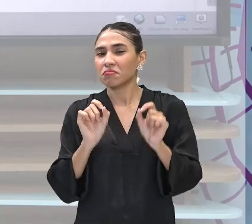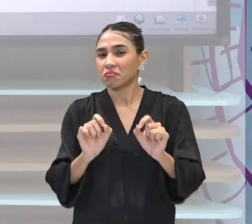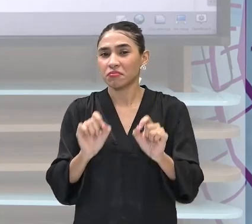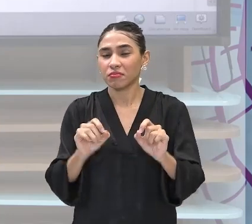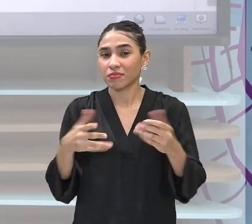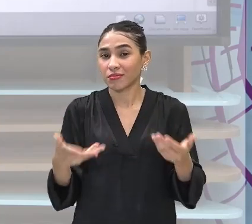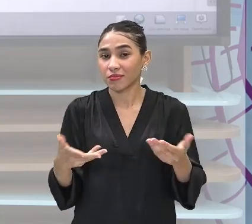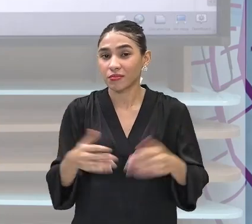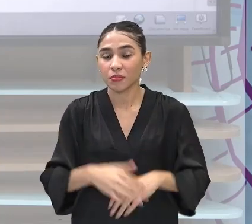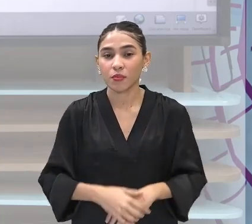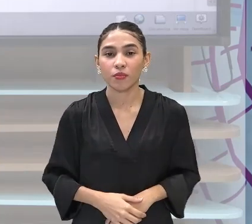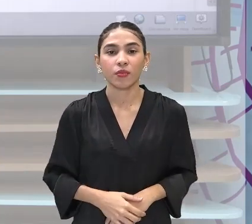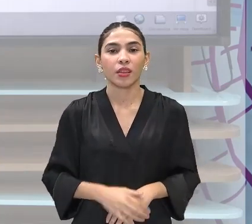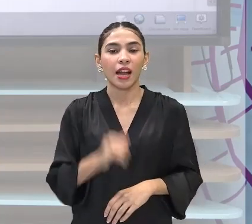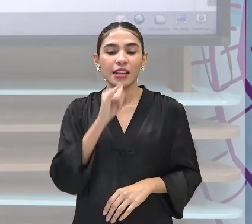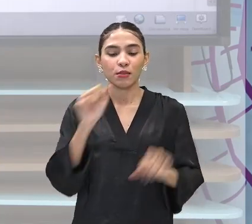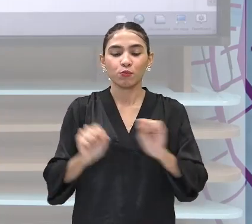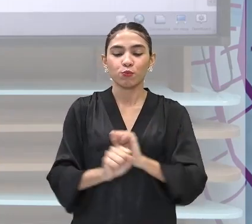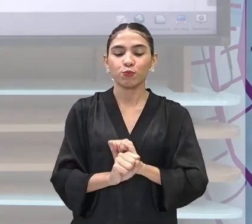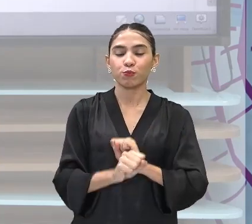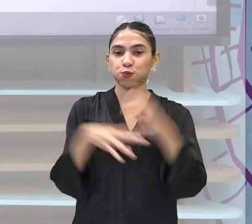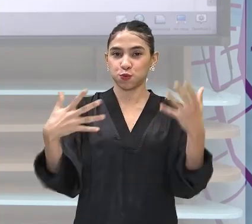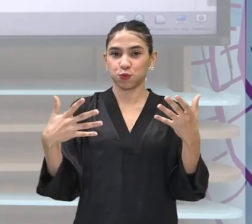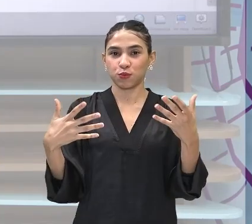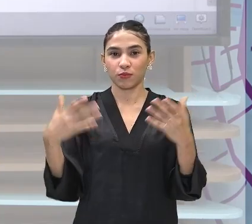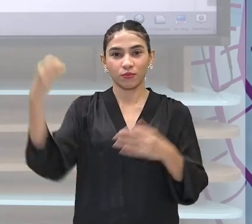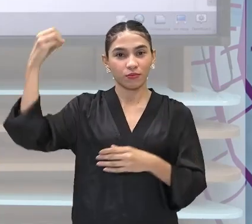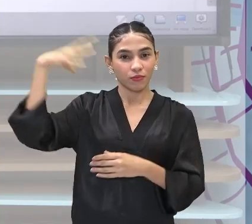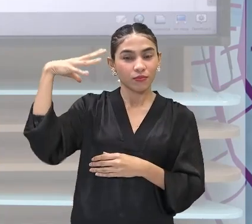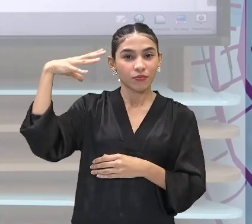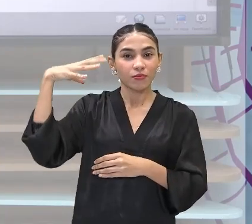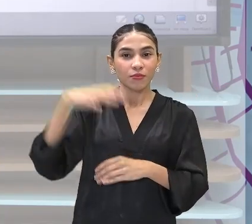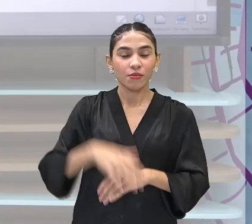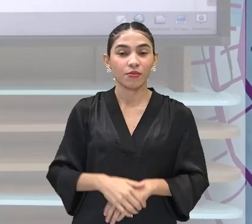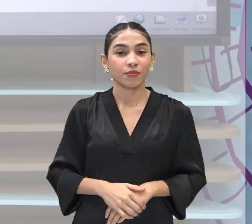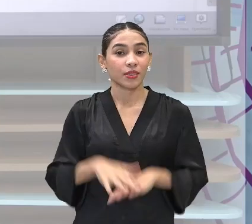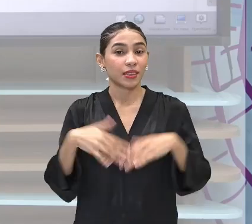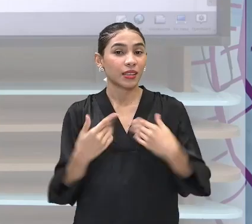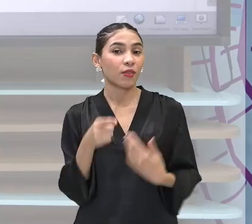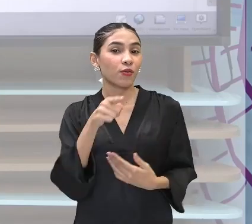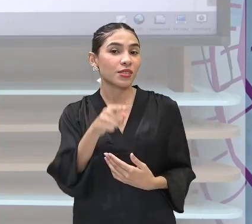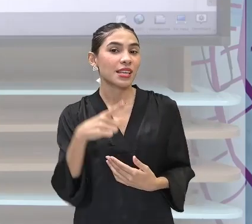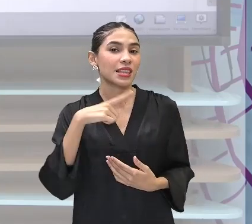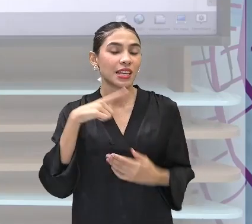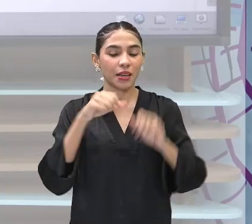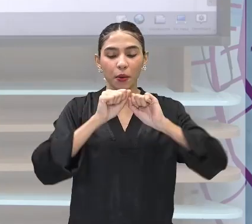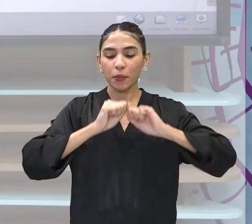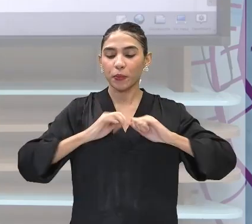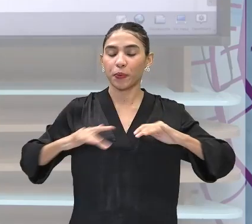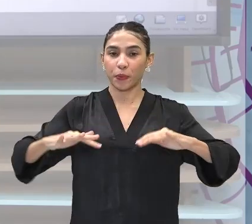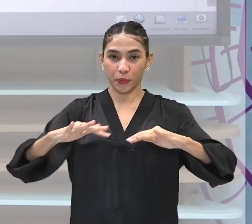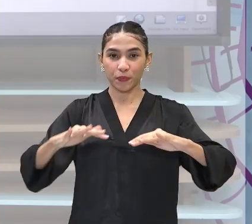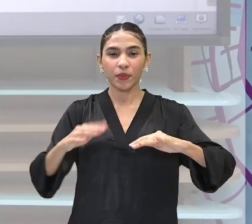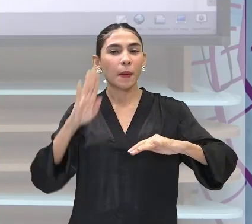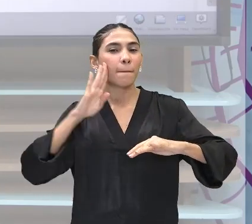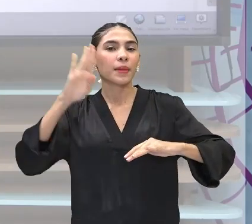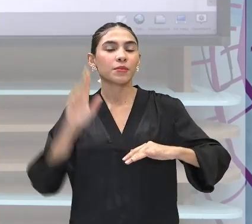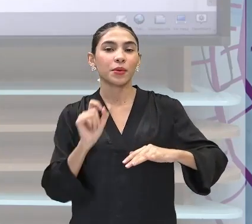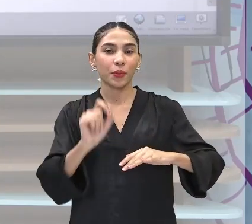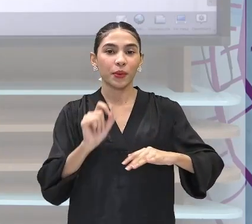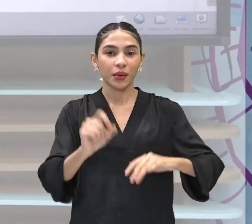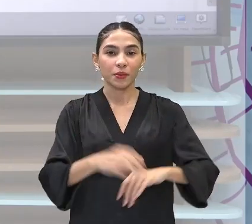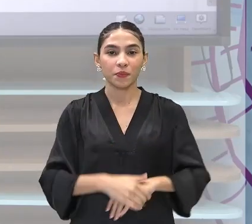Né? Seria explodir as ideias, né? Então você tem a difusão, principalmente do